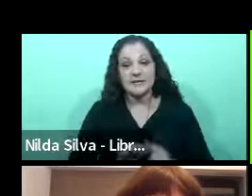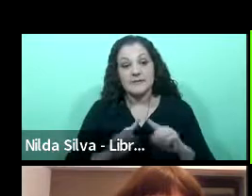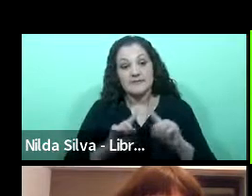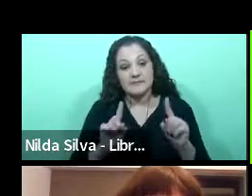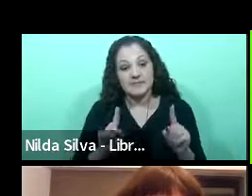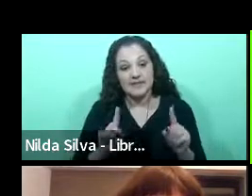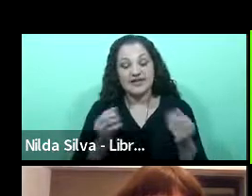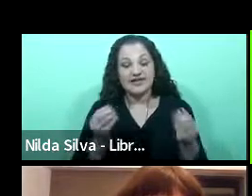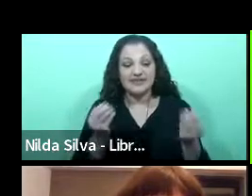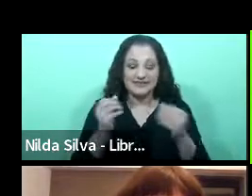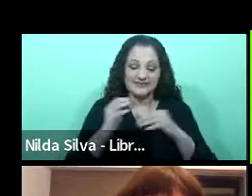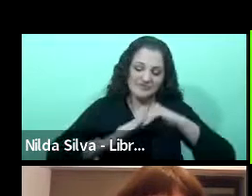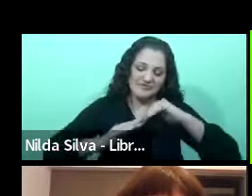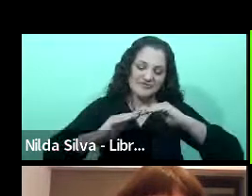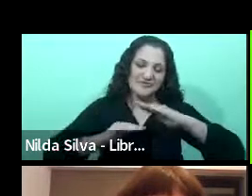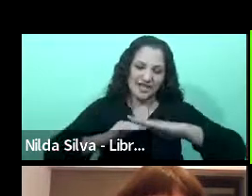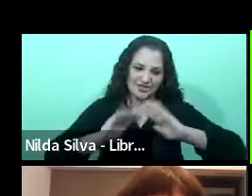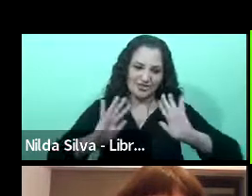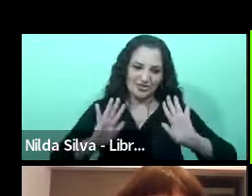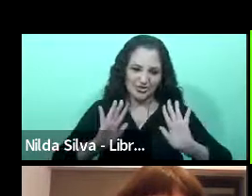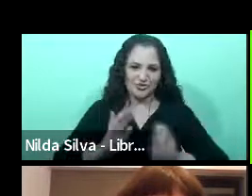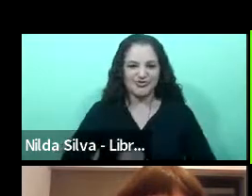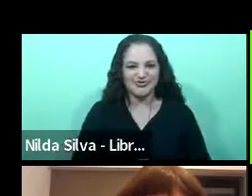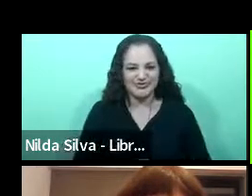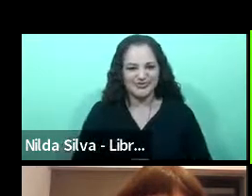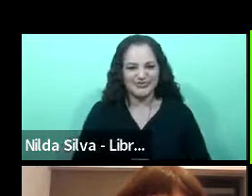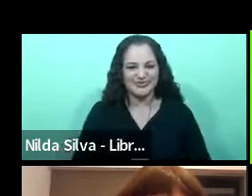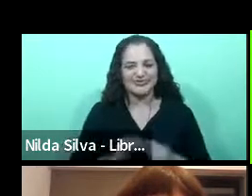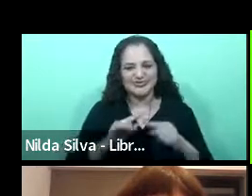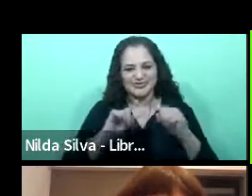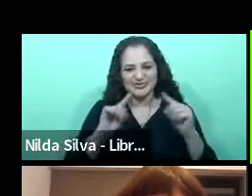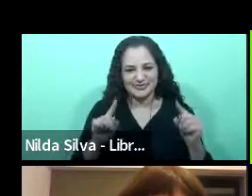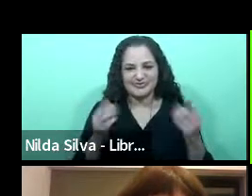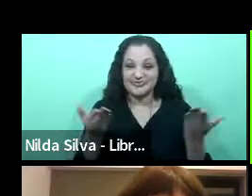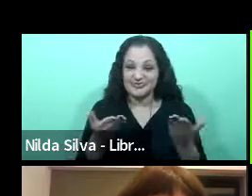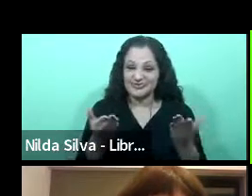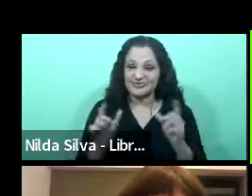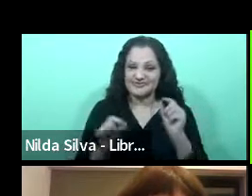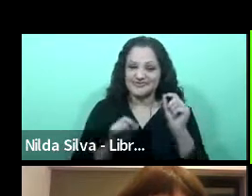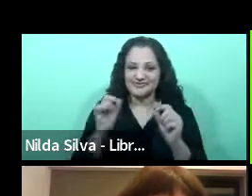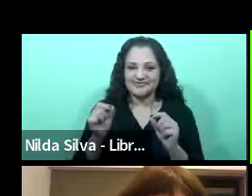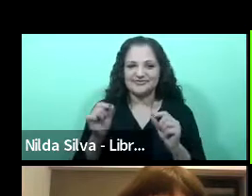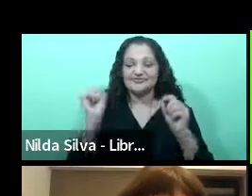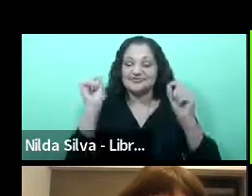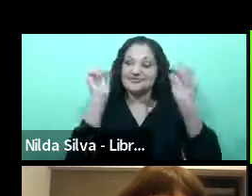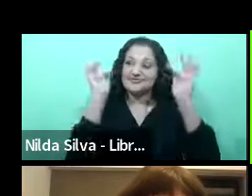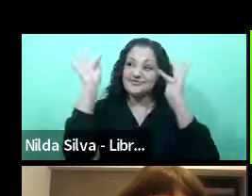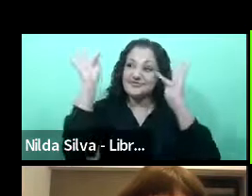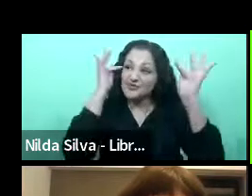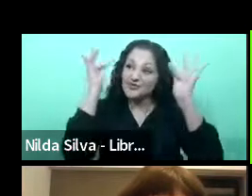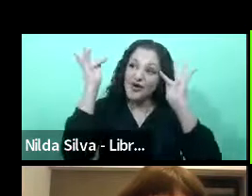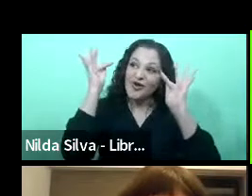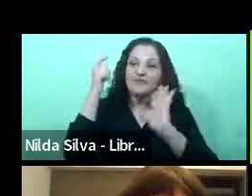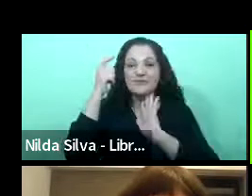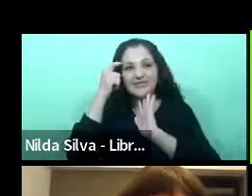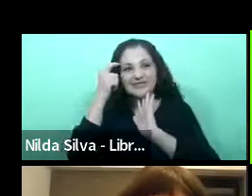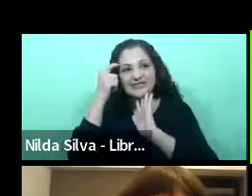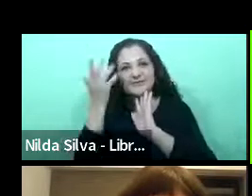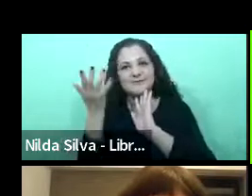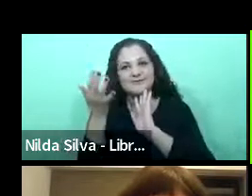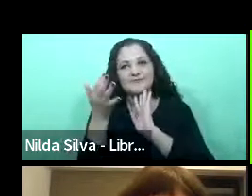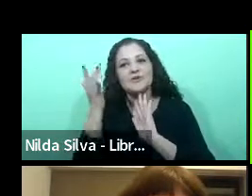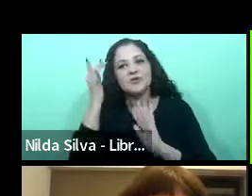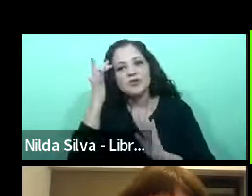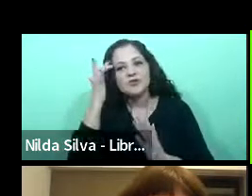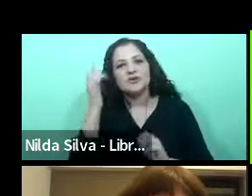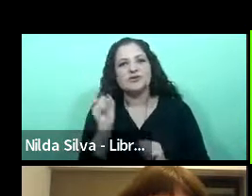mais prático, assim. Agora, de um ponto de vista mais, talvez, filosófico, né? Eu acho que a gente tem que estar com um pé